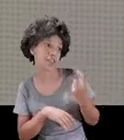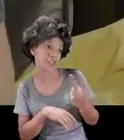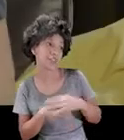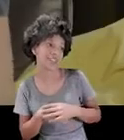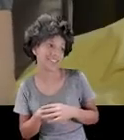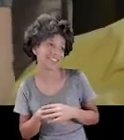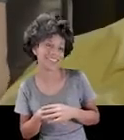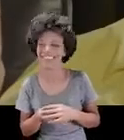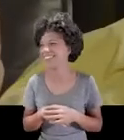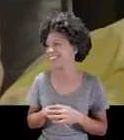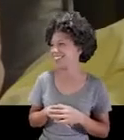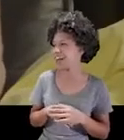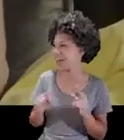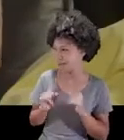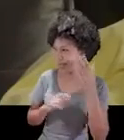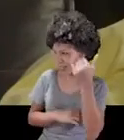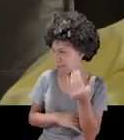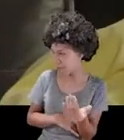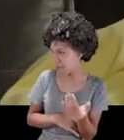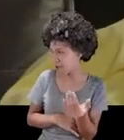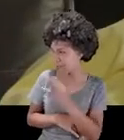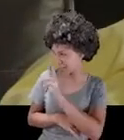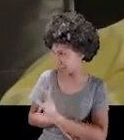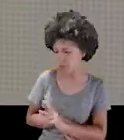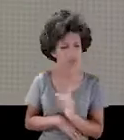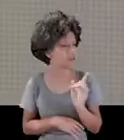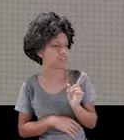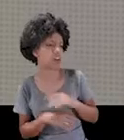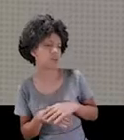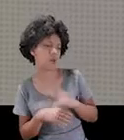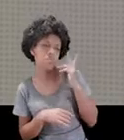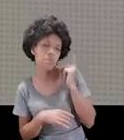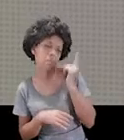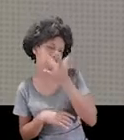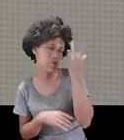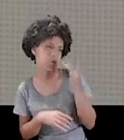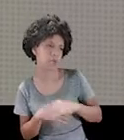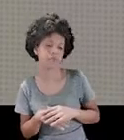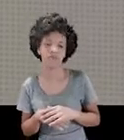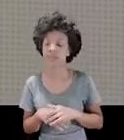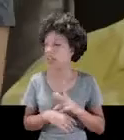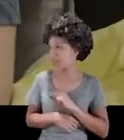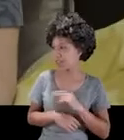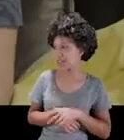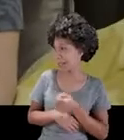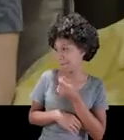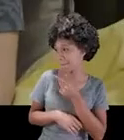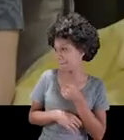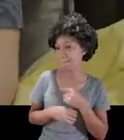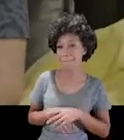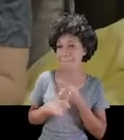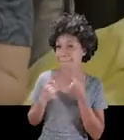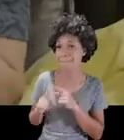32 anos mas ela é famosa lá na Rússia não é só você tá tá entendi Carol